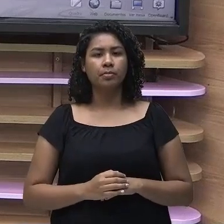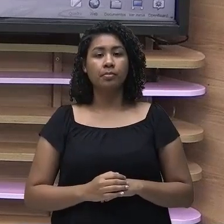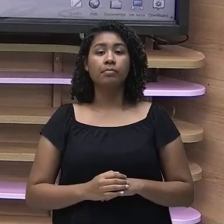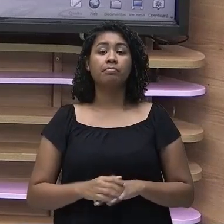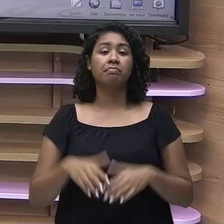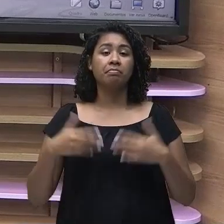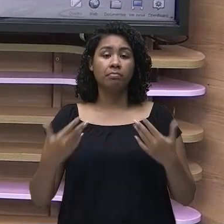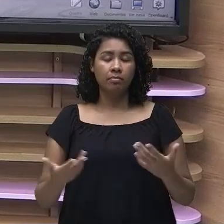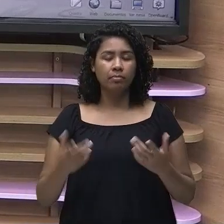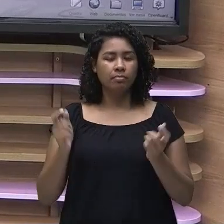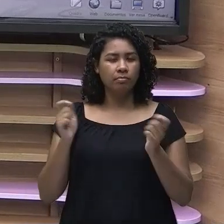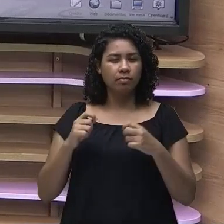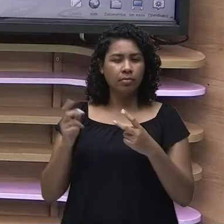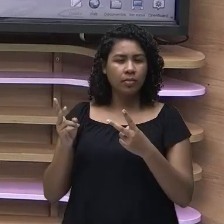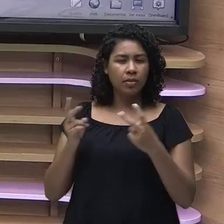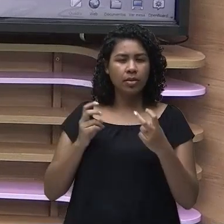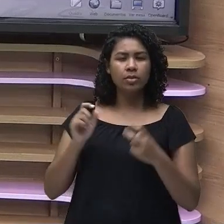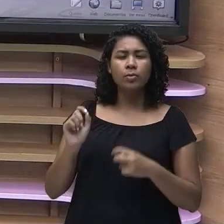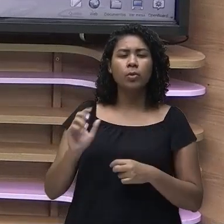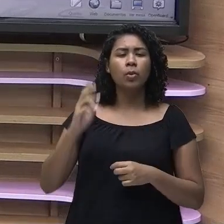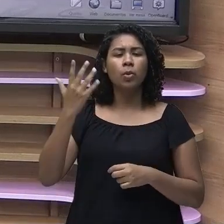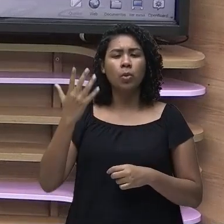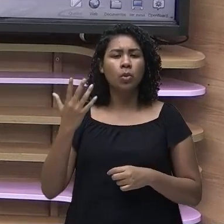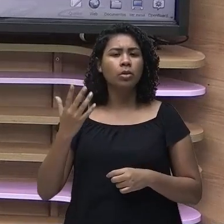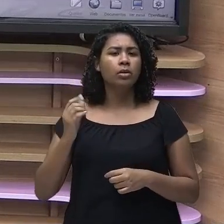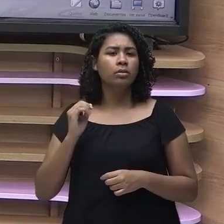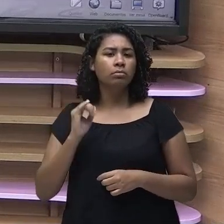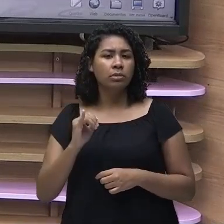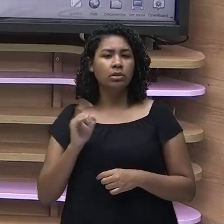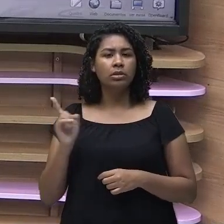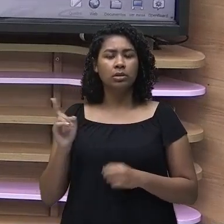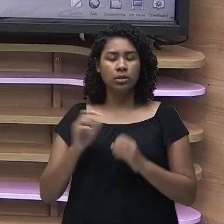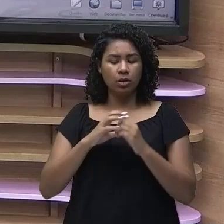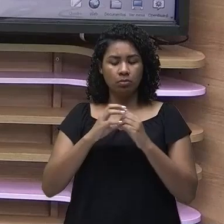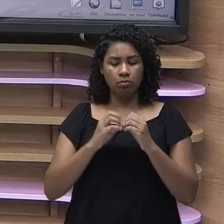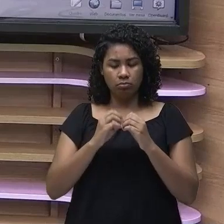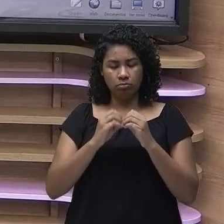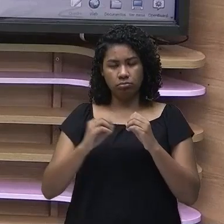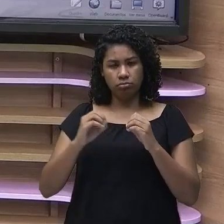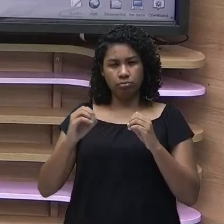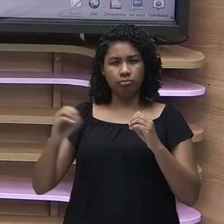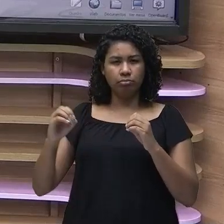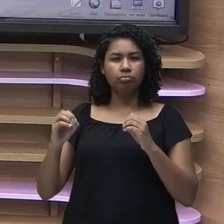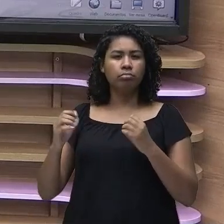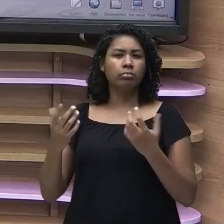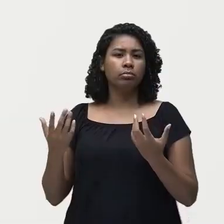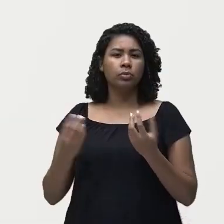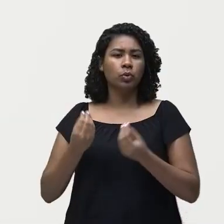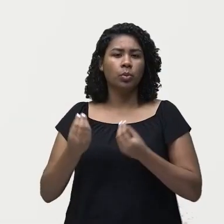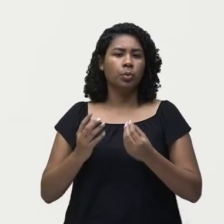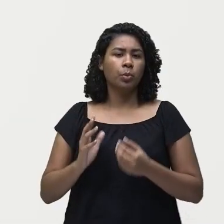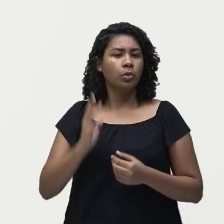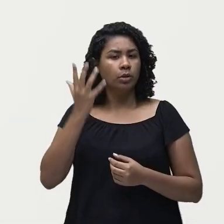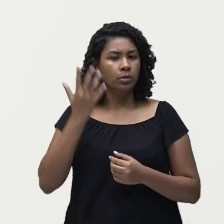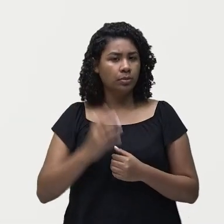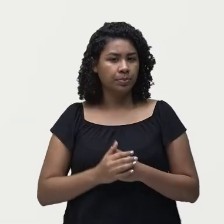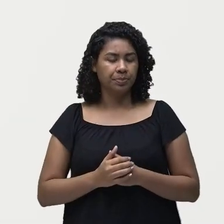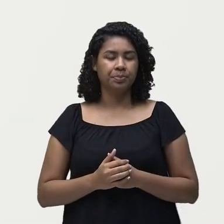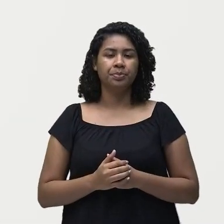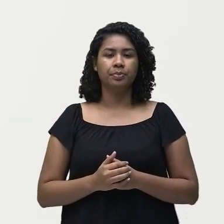aí a gente vai observar aqui o que vai acontecer quando esse cloro se desprende dessa molécula do CFC. Olha